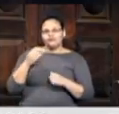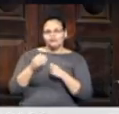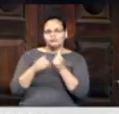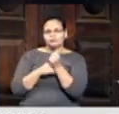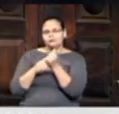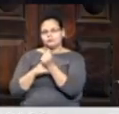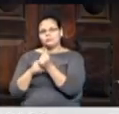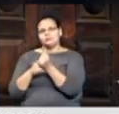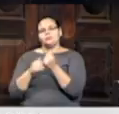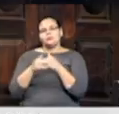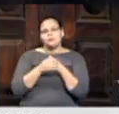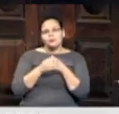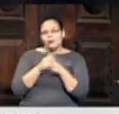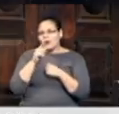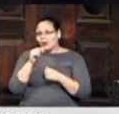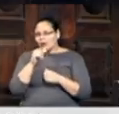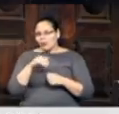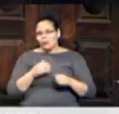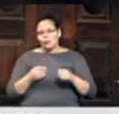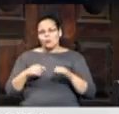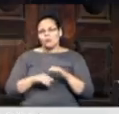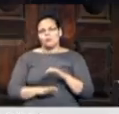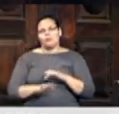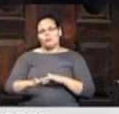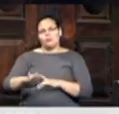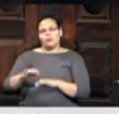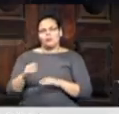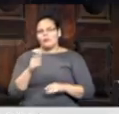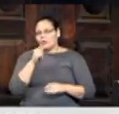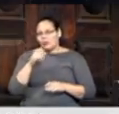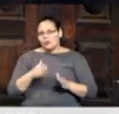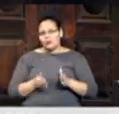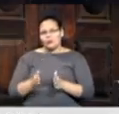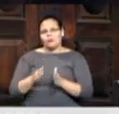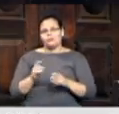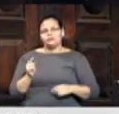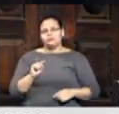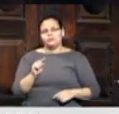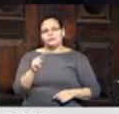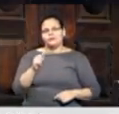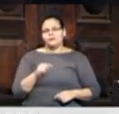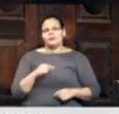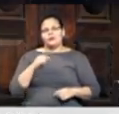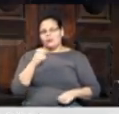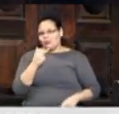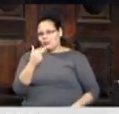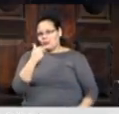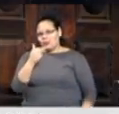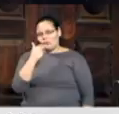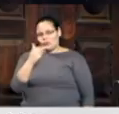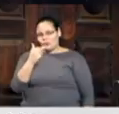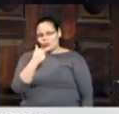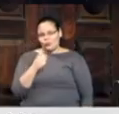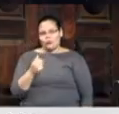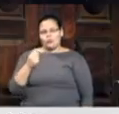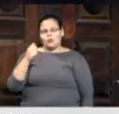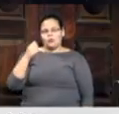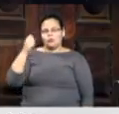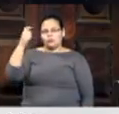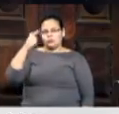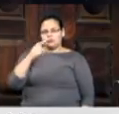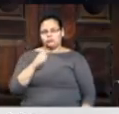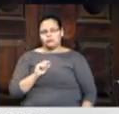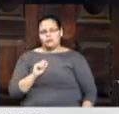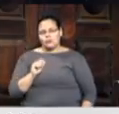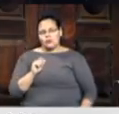mais distantes e que agora me banha por inteiro. Língua de sol, espuma